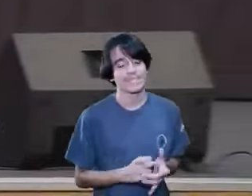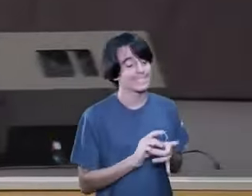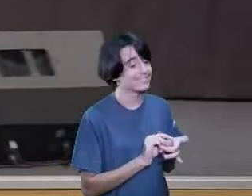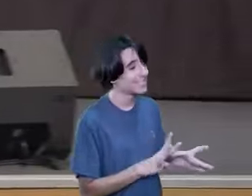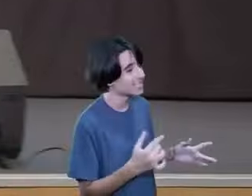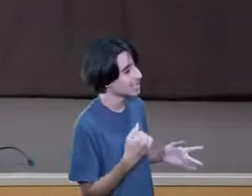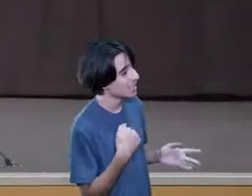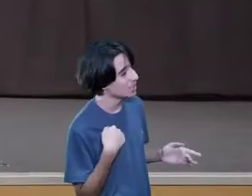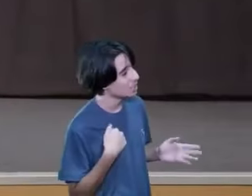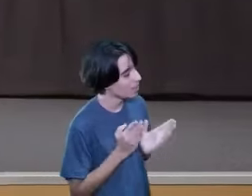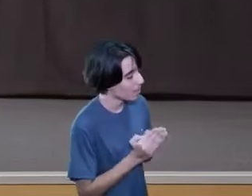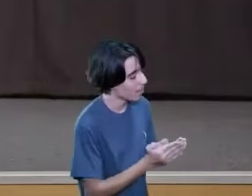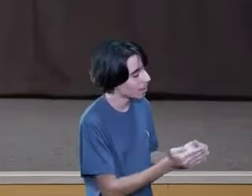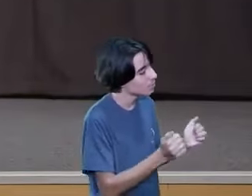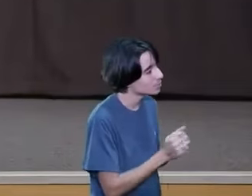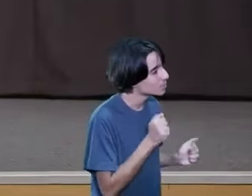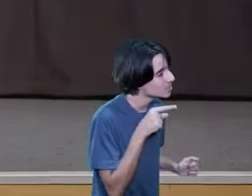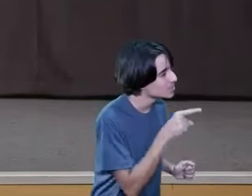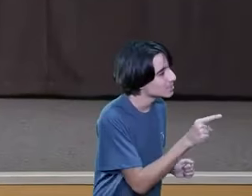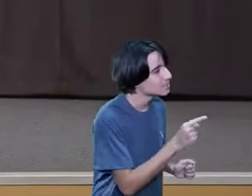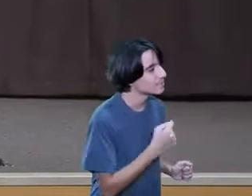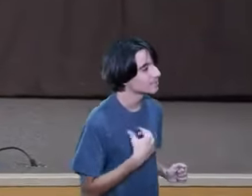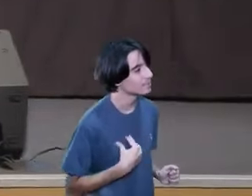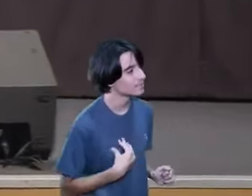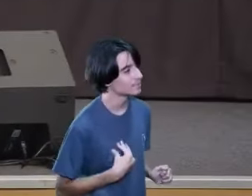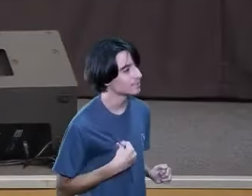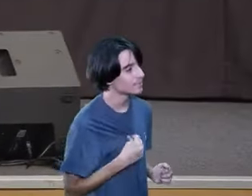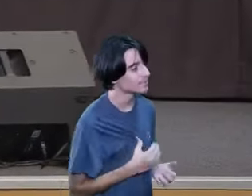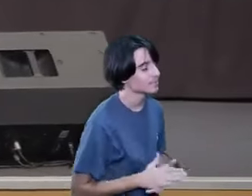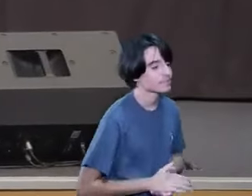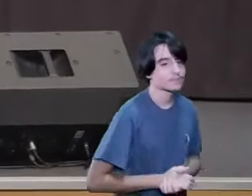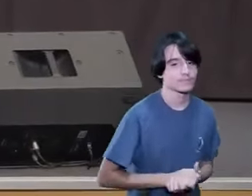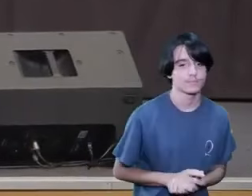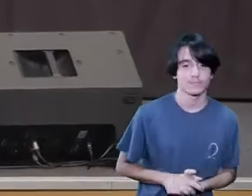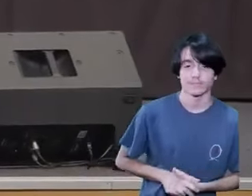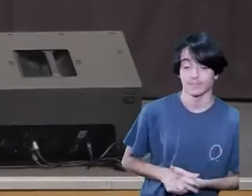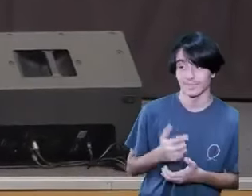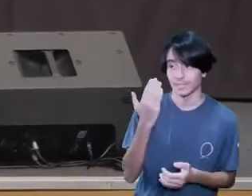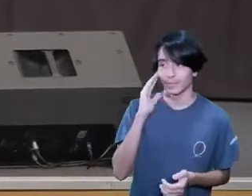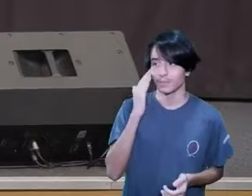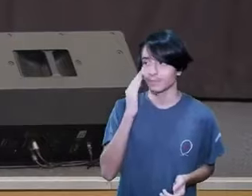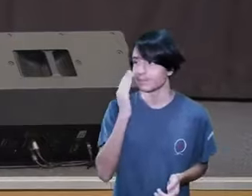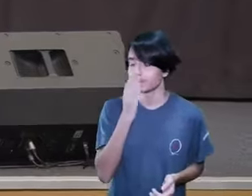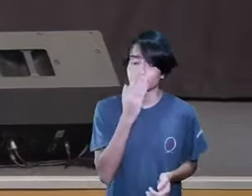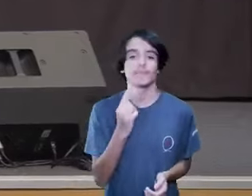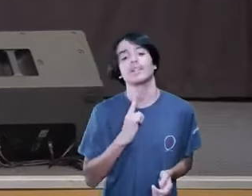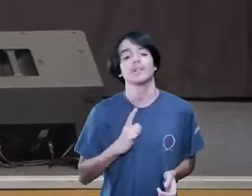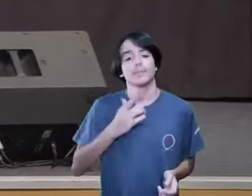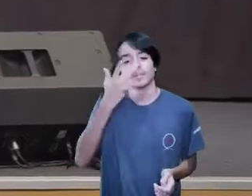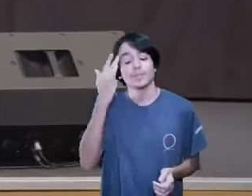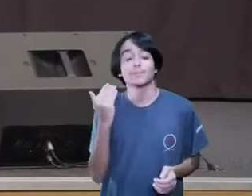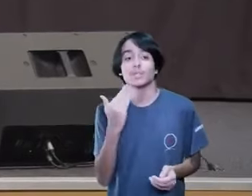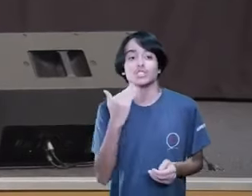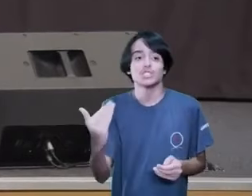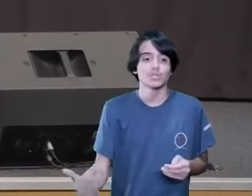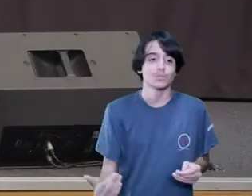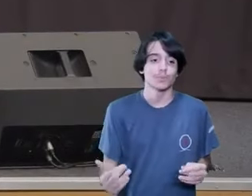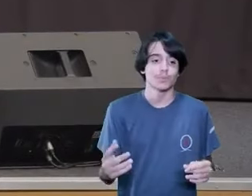Deixa-me ir embora contigo. Ei, entendeu? Tem gente pedindo para